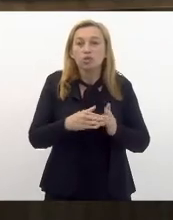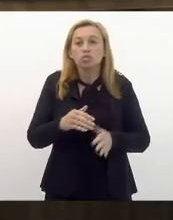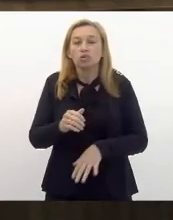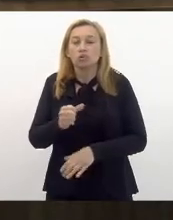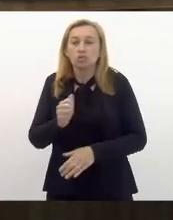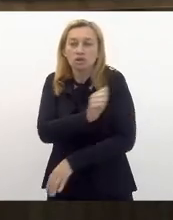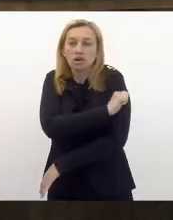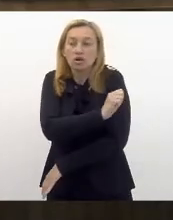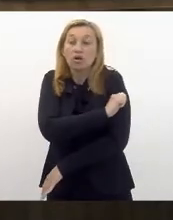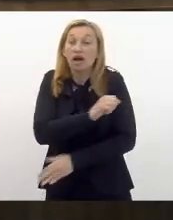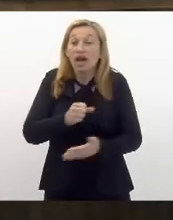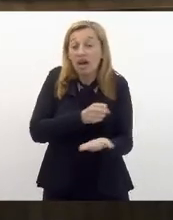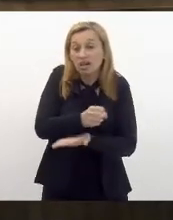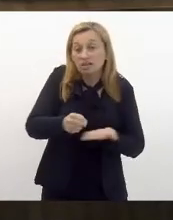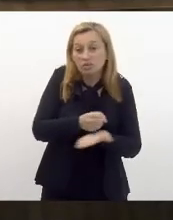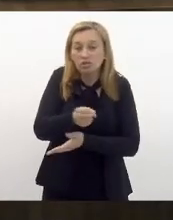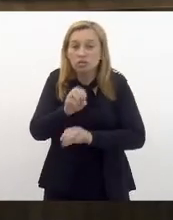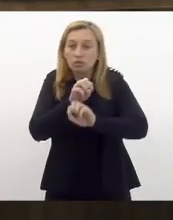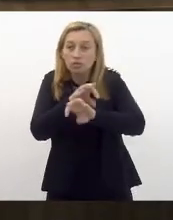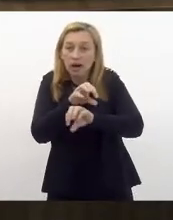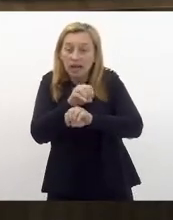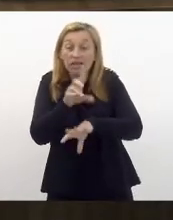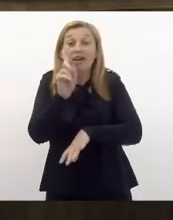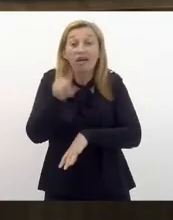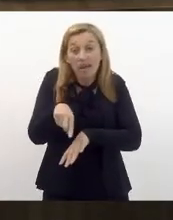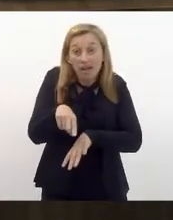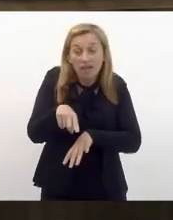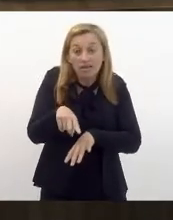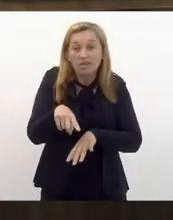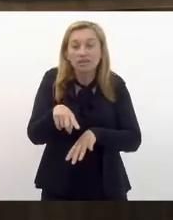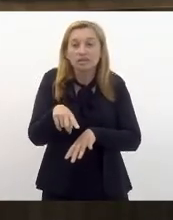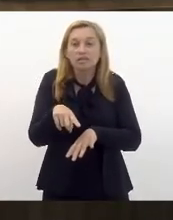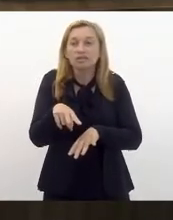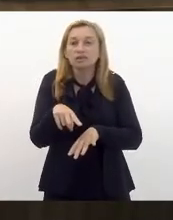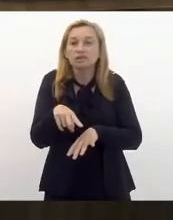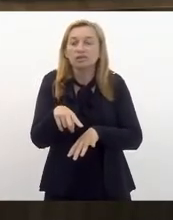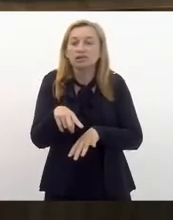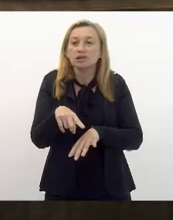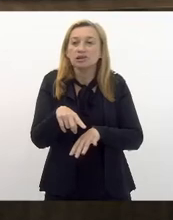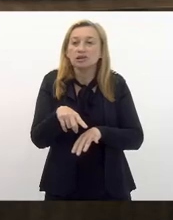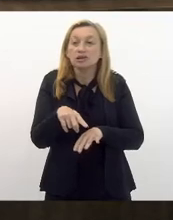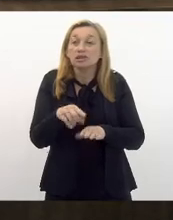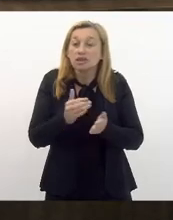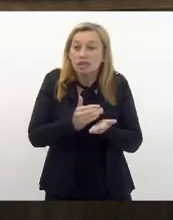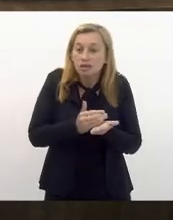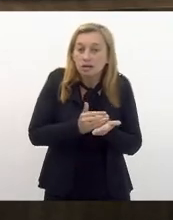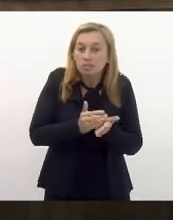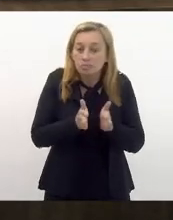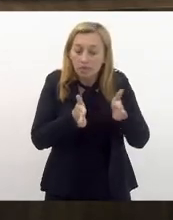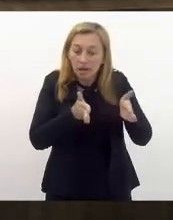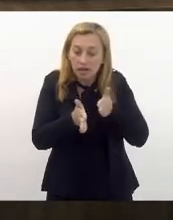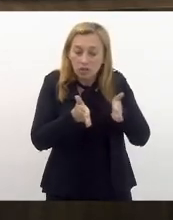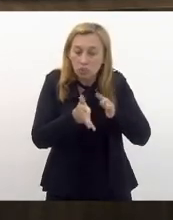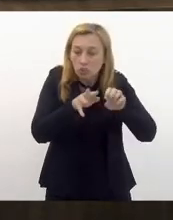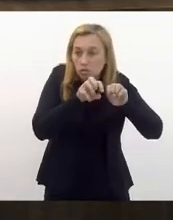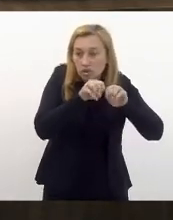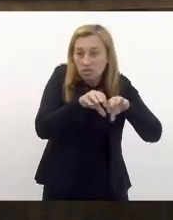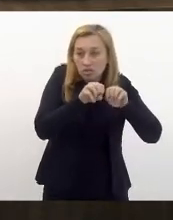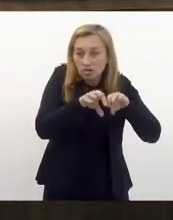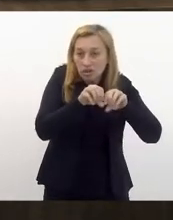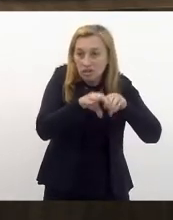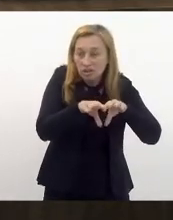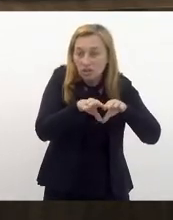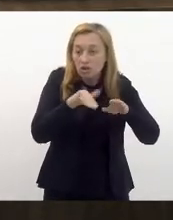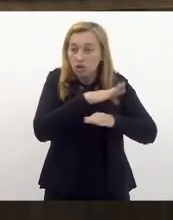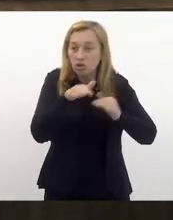Básica tia Ju ela se chama básica porque ela é considerada aquela etapa da educação que se